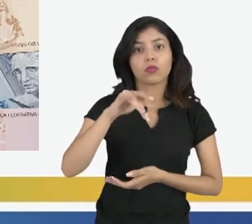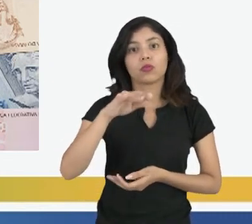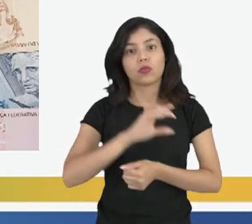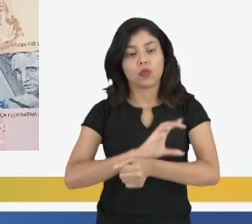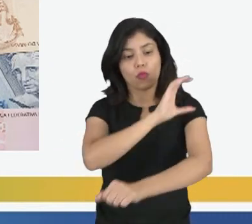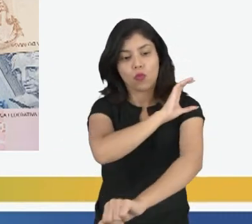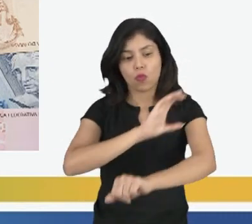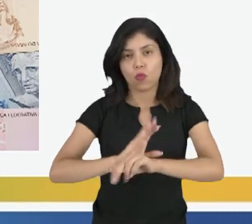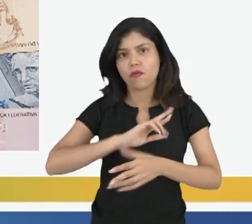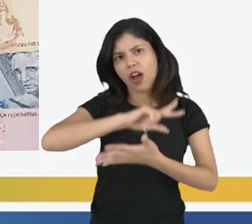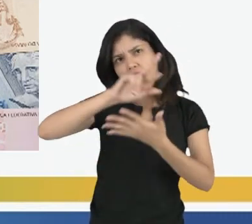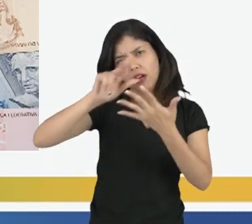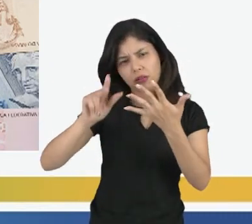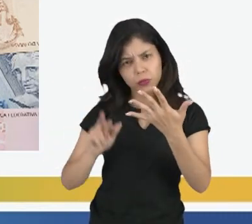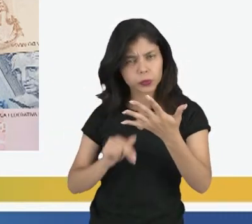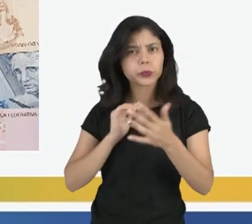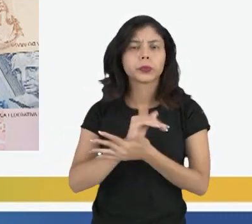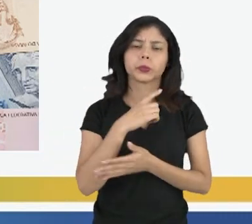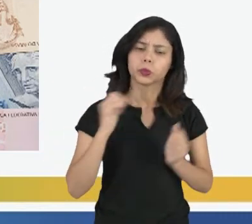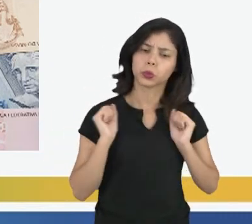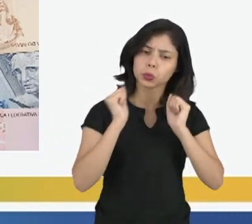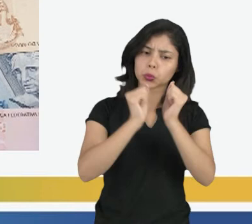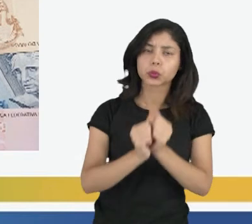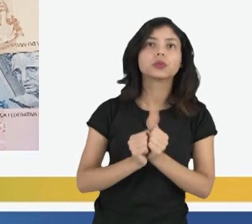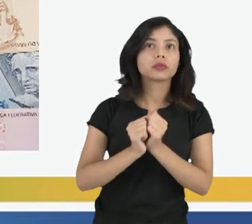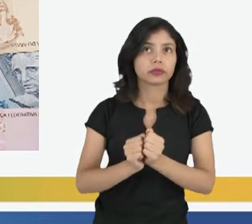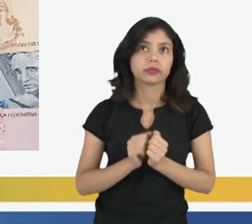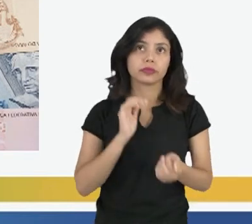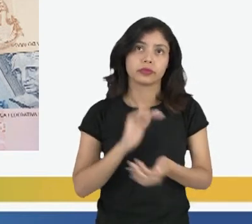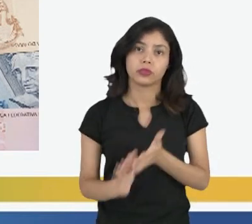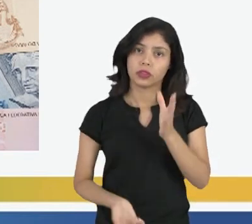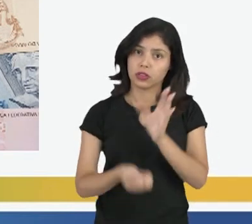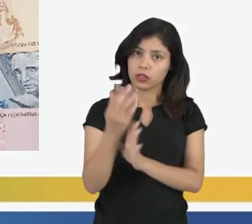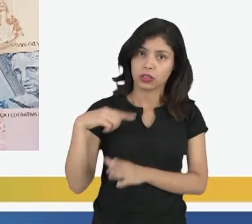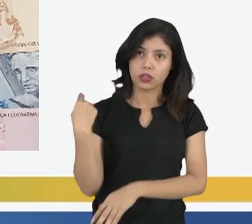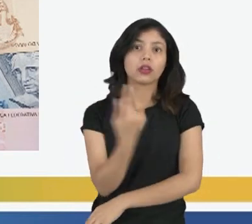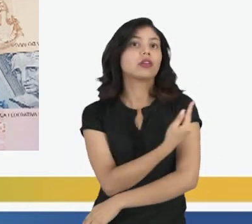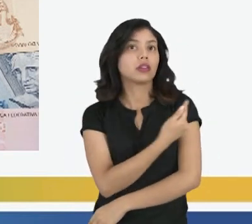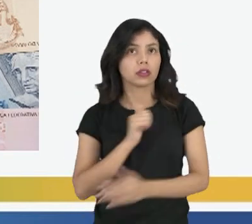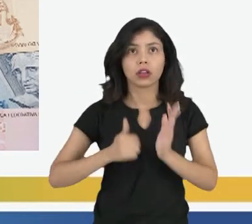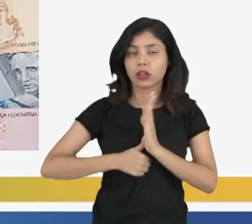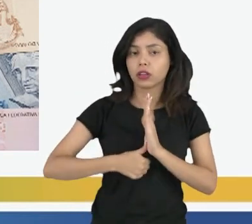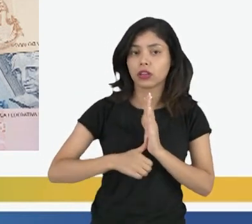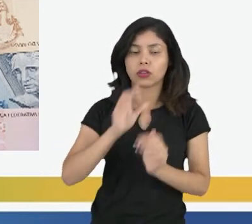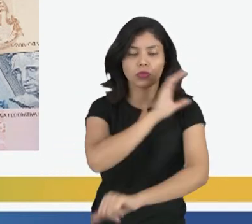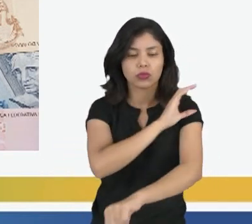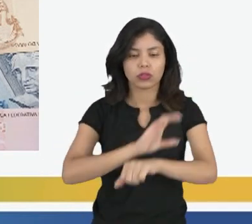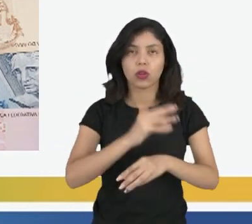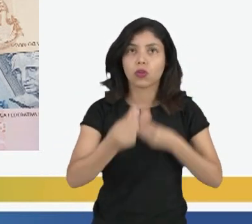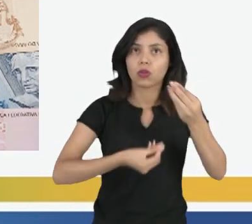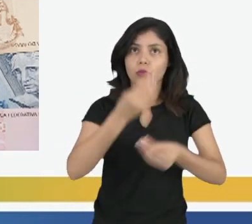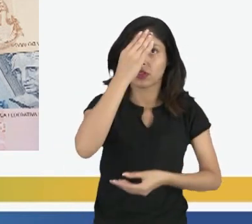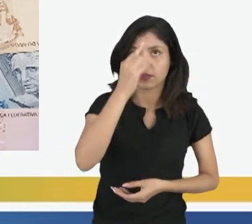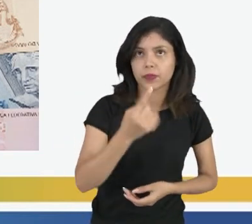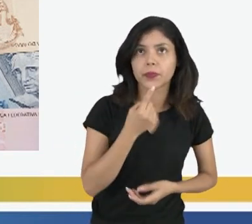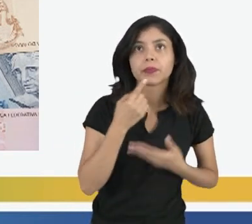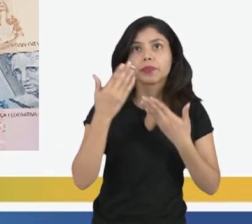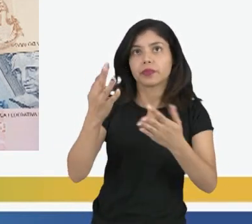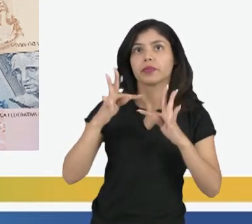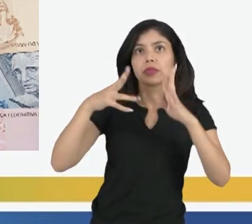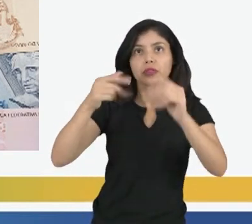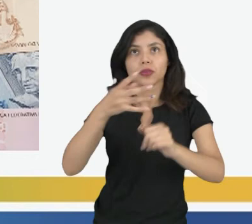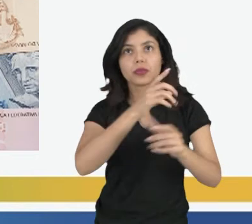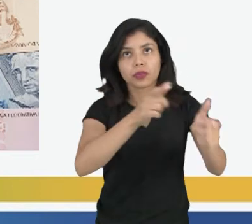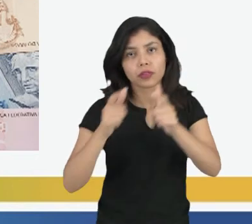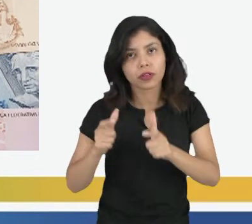com várias culturas que se juntaram e deram Então a nossa identidade cultural conforme o matozinho em